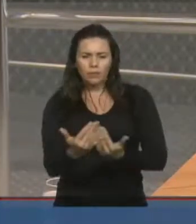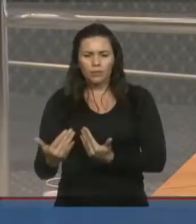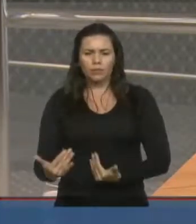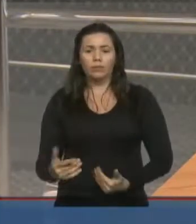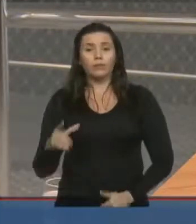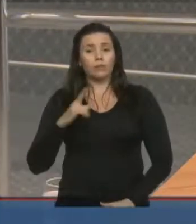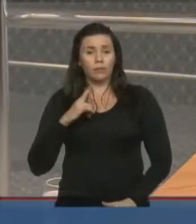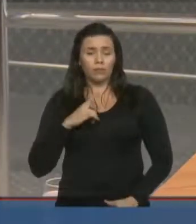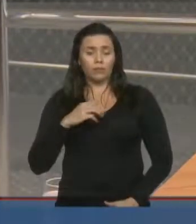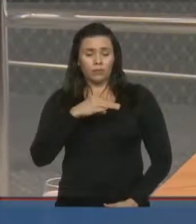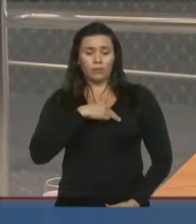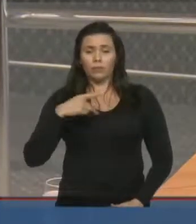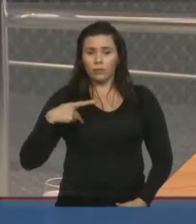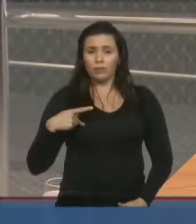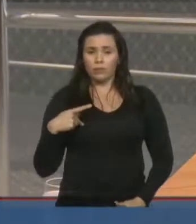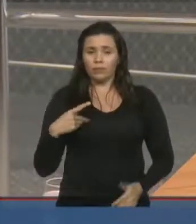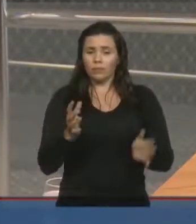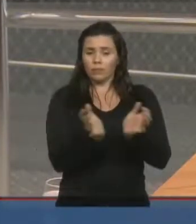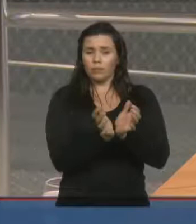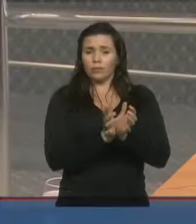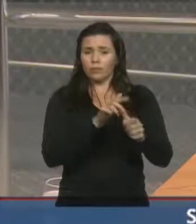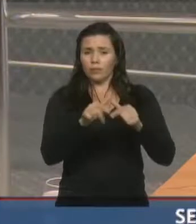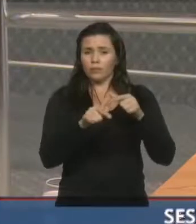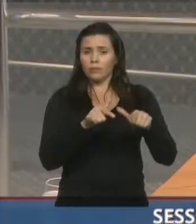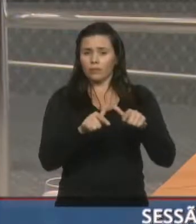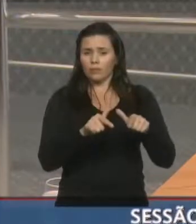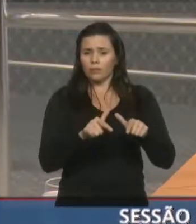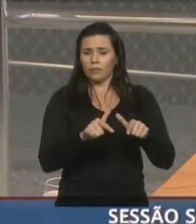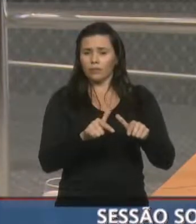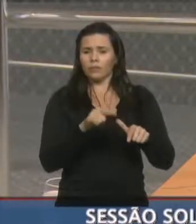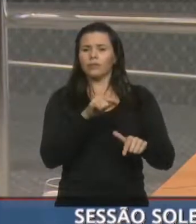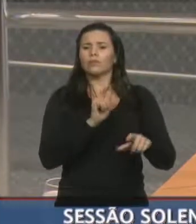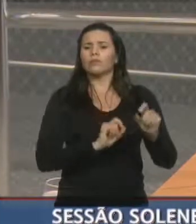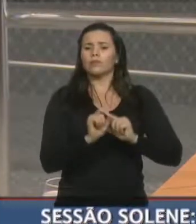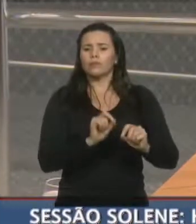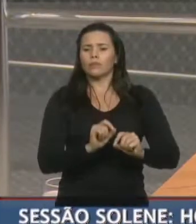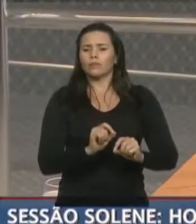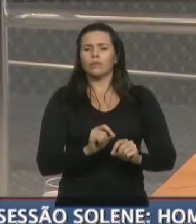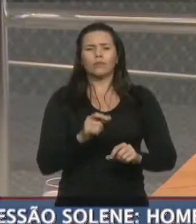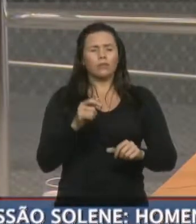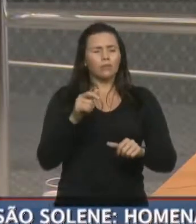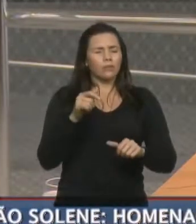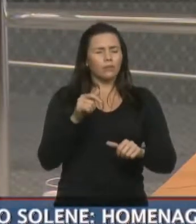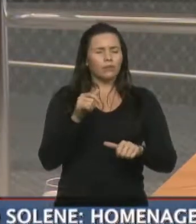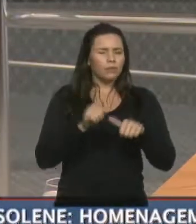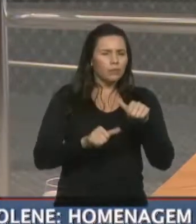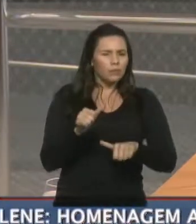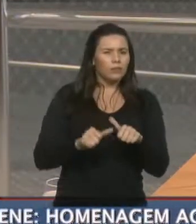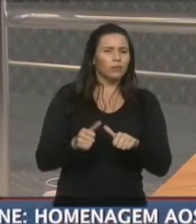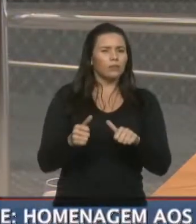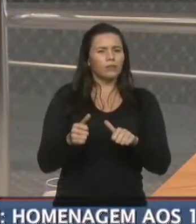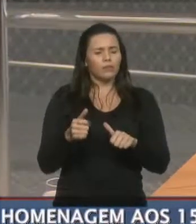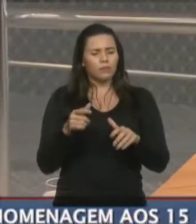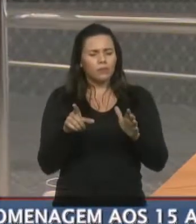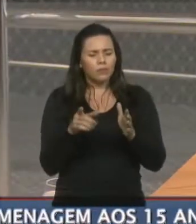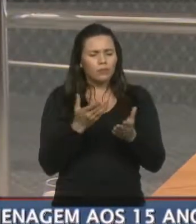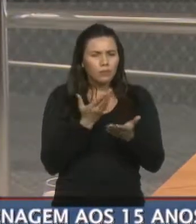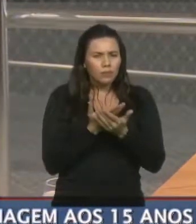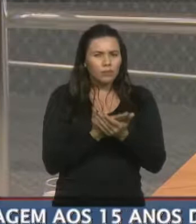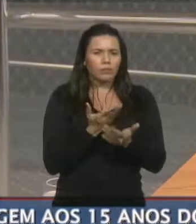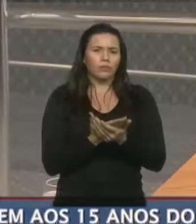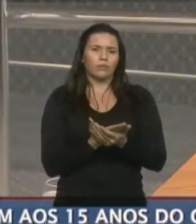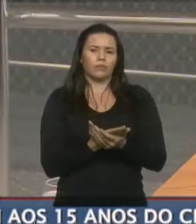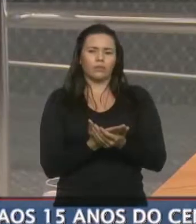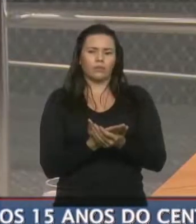de trabalho permanente que estuda a questão do atendimento à criança e adolescente vitimizado. E temos a imensa